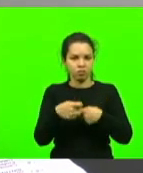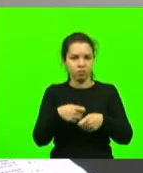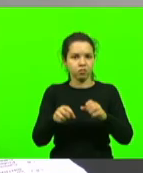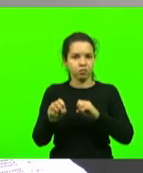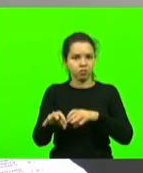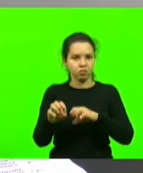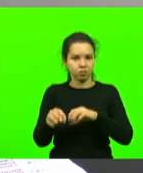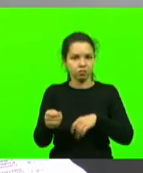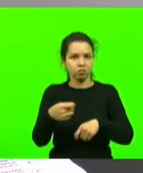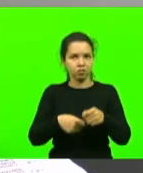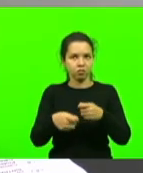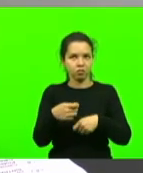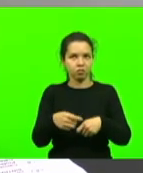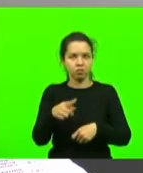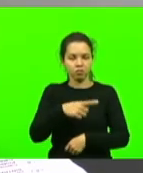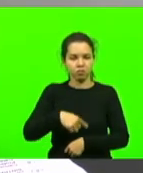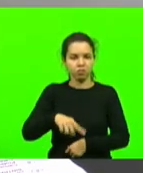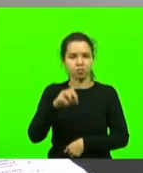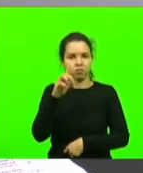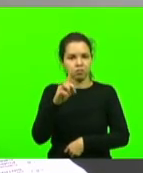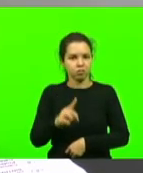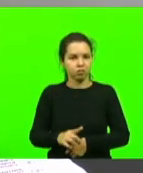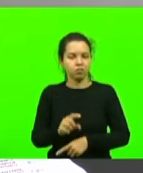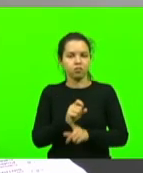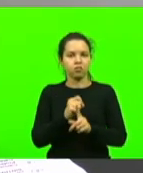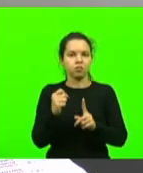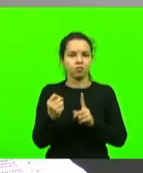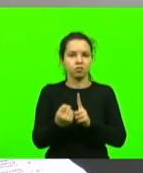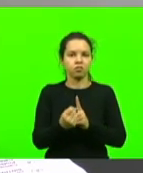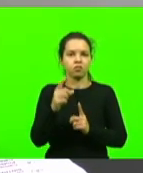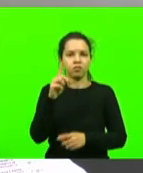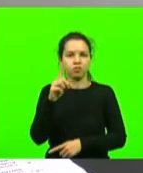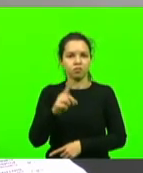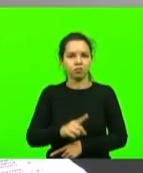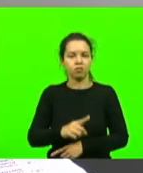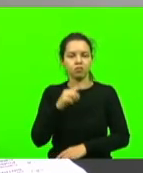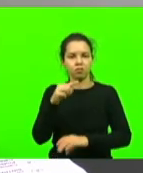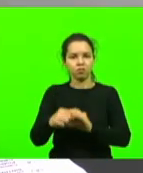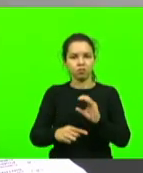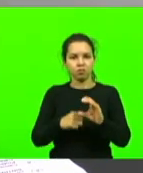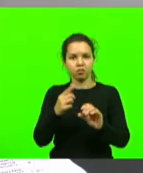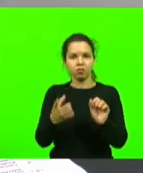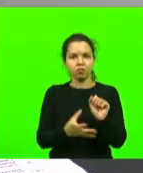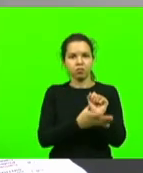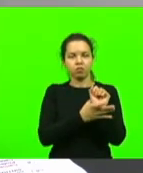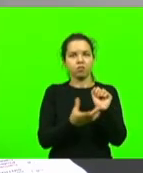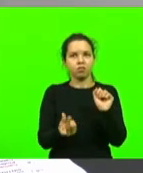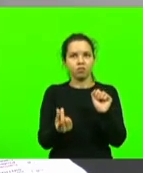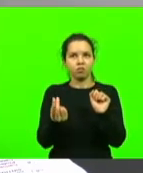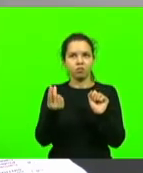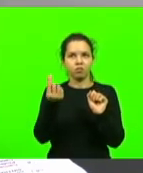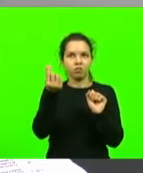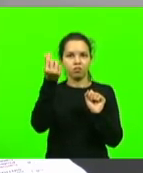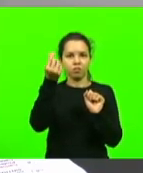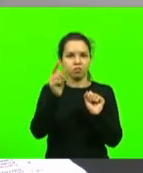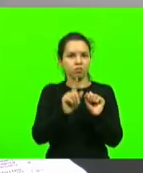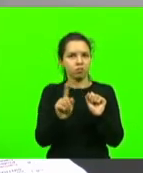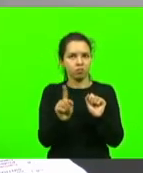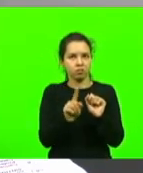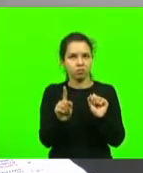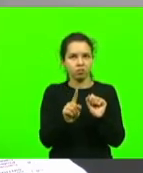é negócio para nós é direito social é direito Universal né é garantia não de lucro mas